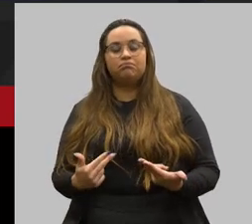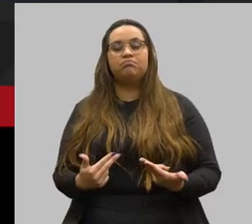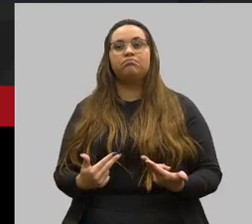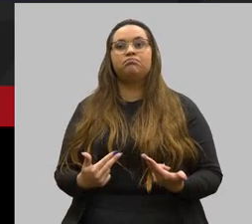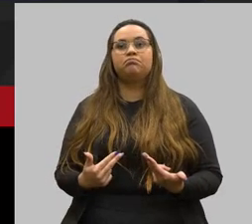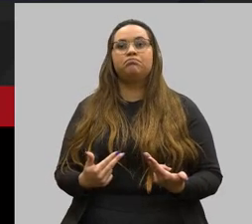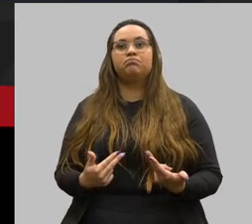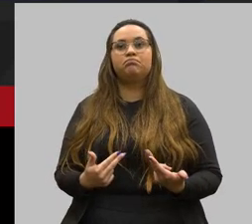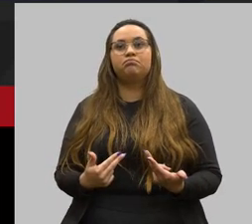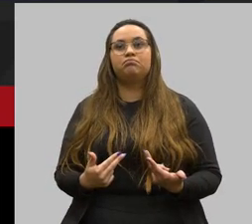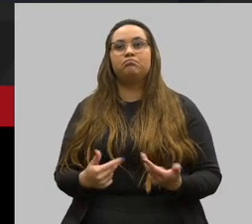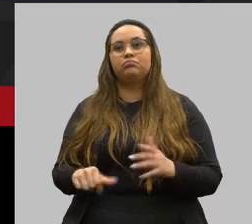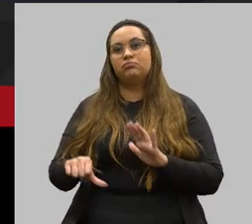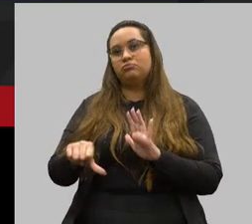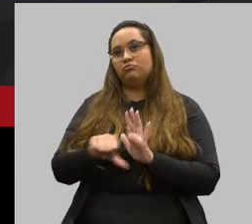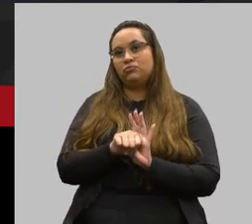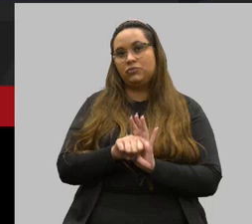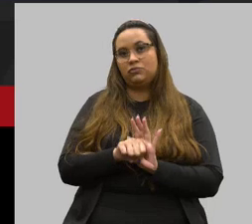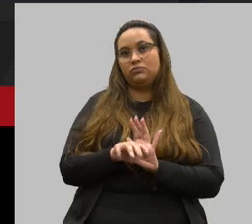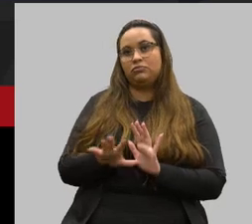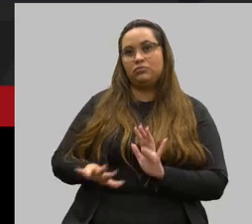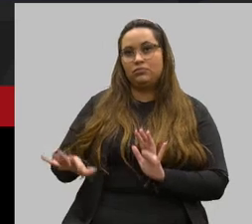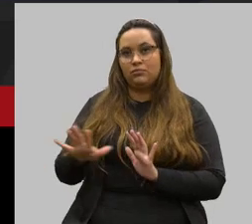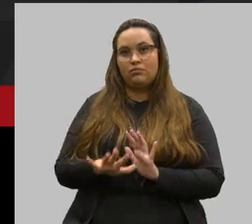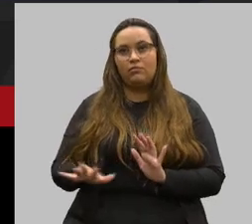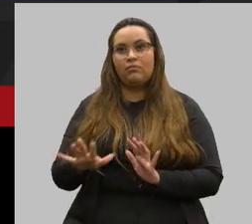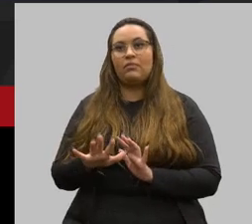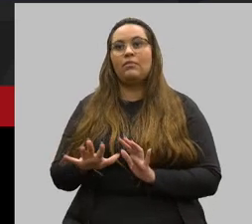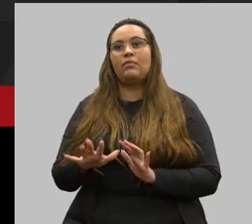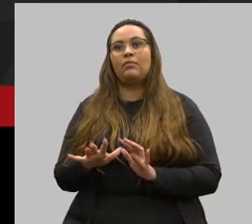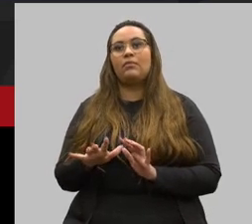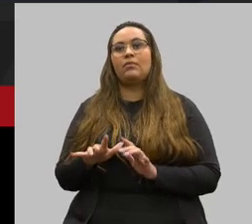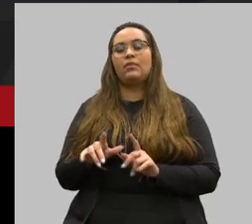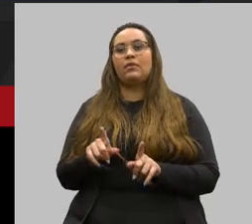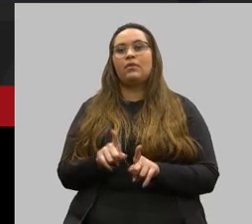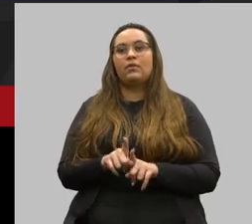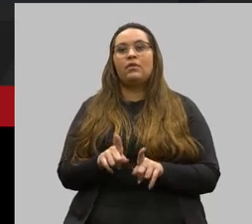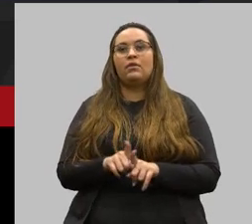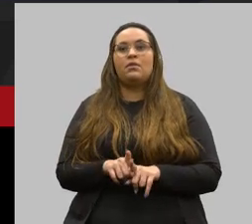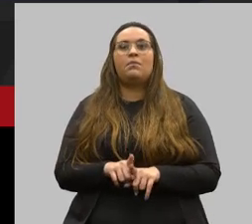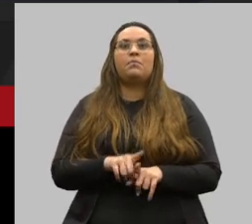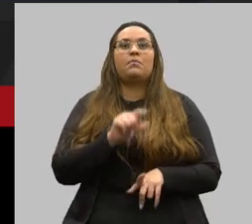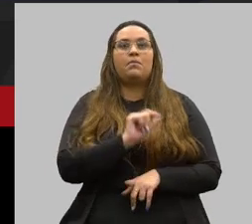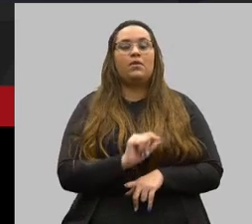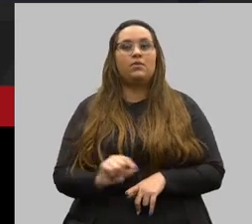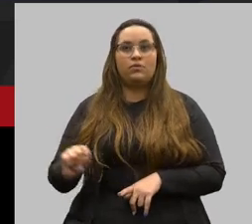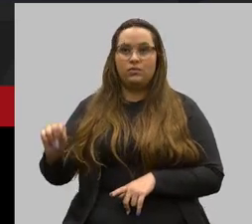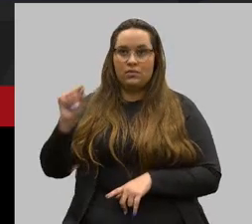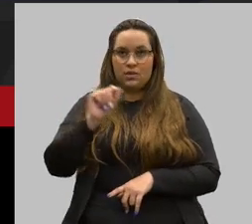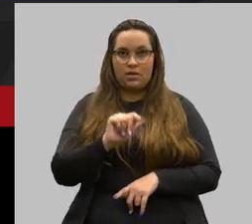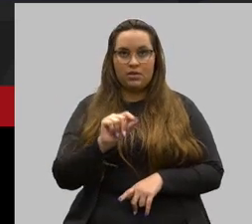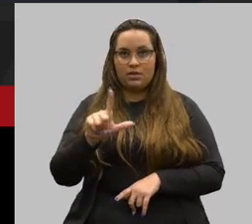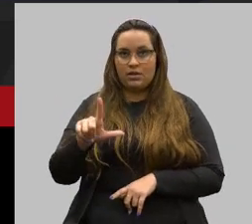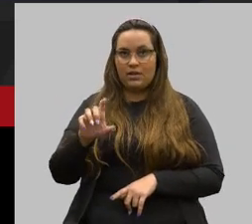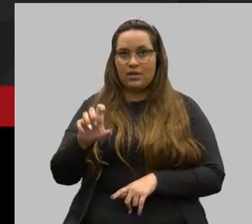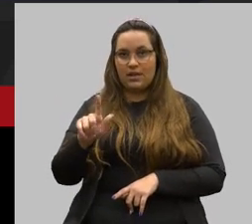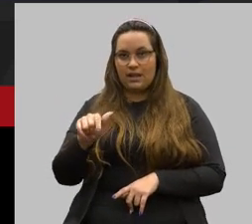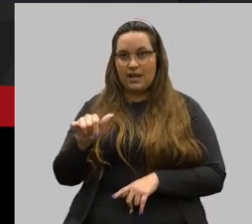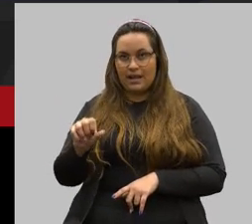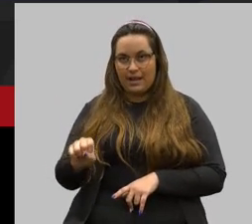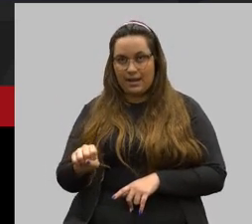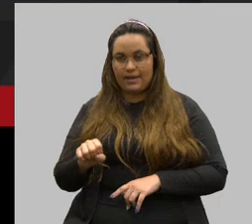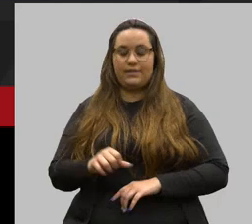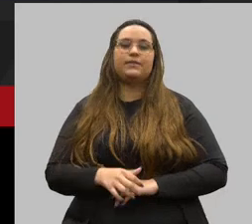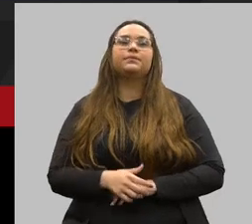eh de do Instituto de Criminalística né das unidades Criminalística quanto das unidades médico-legais eh o